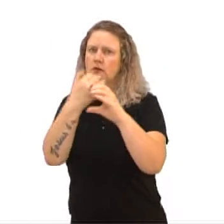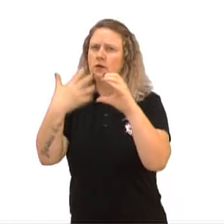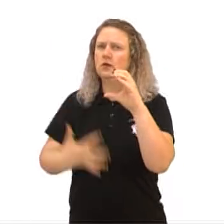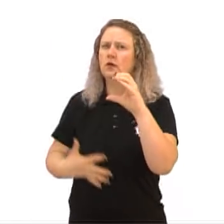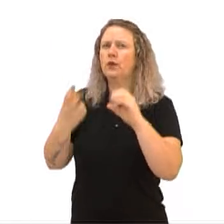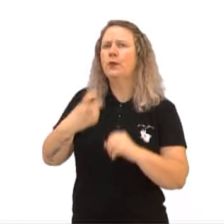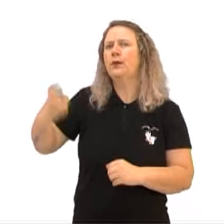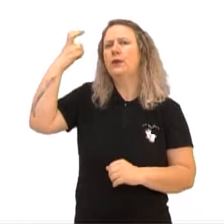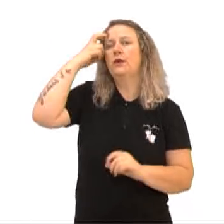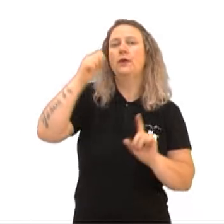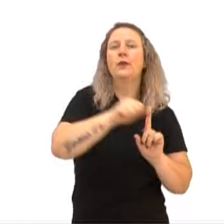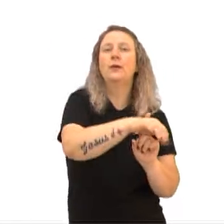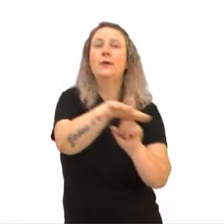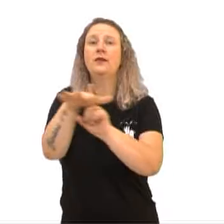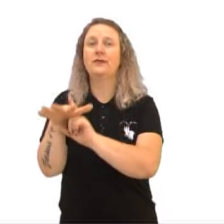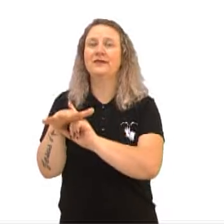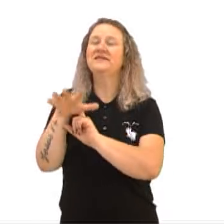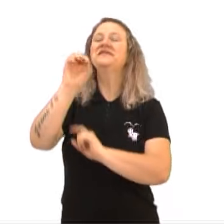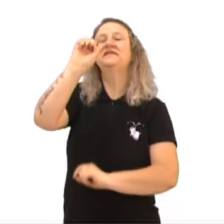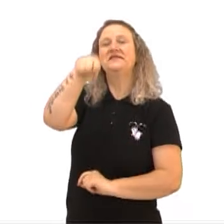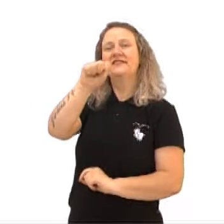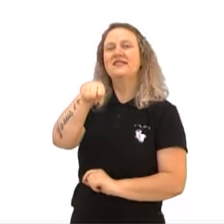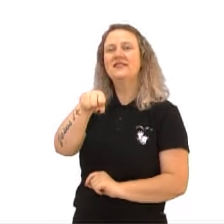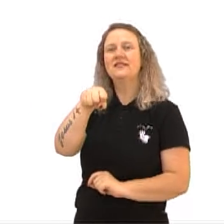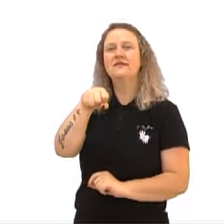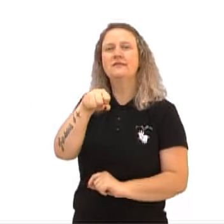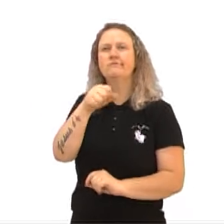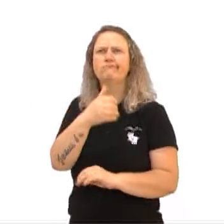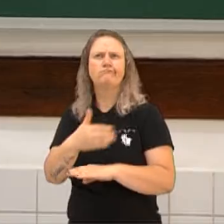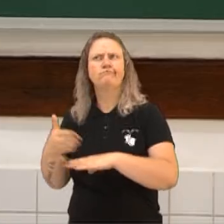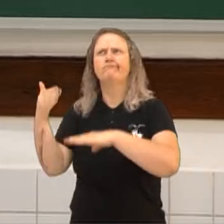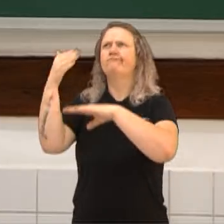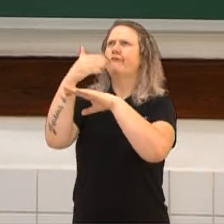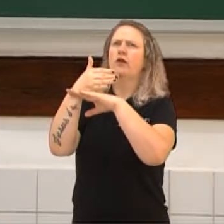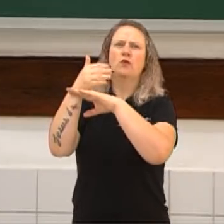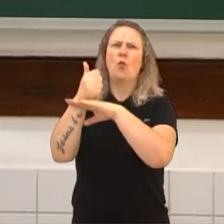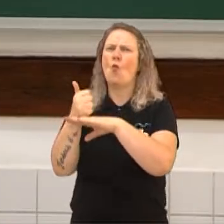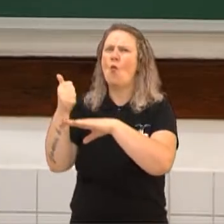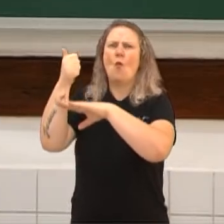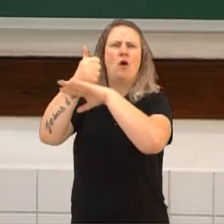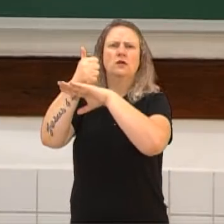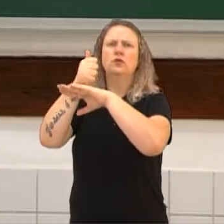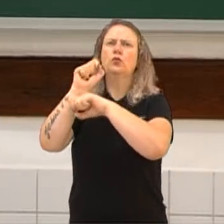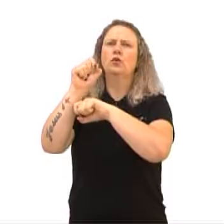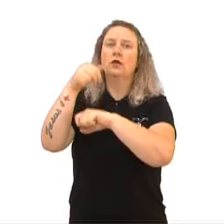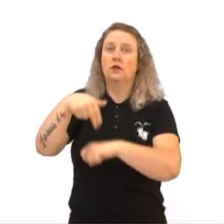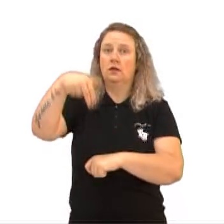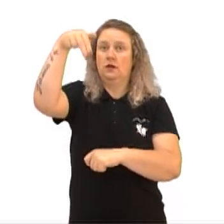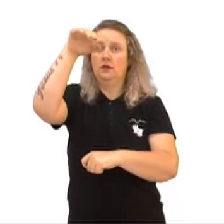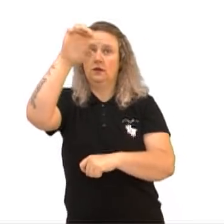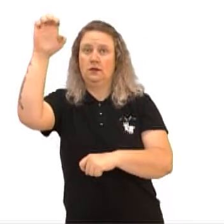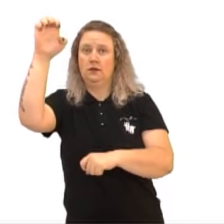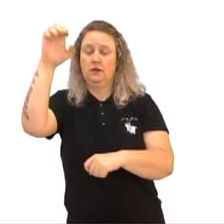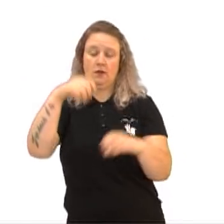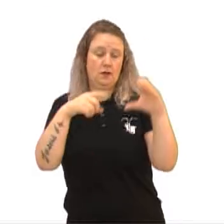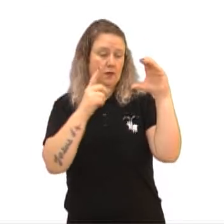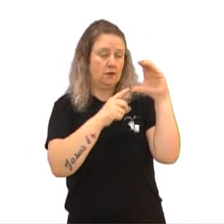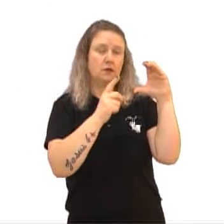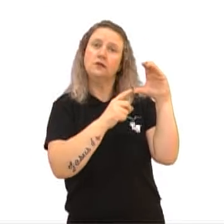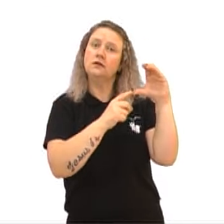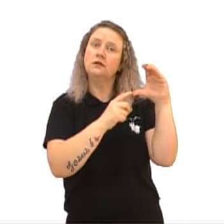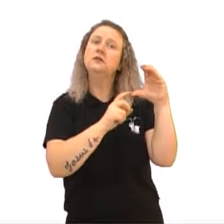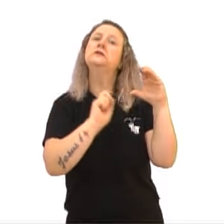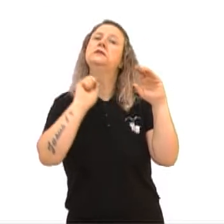popular. Sim, sobretudo a nordestina. Então, a alternativa correta é a C, né?